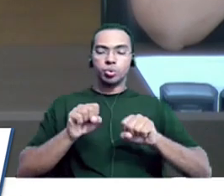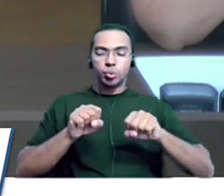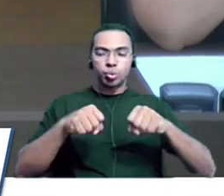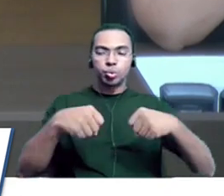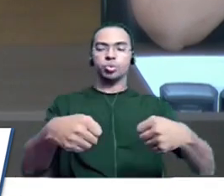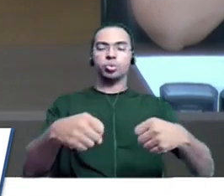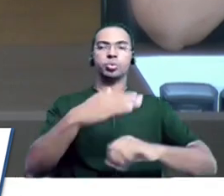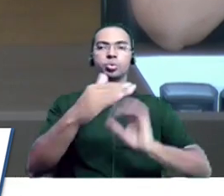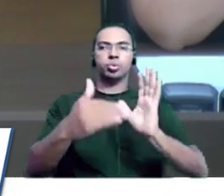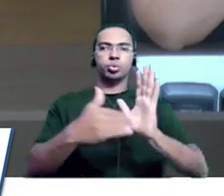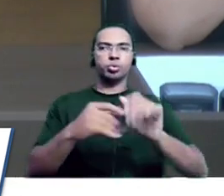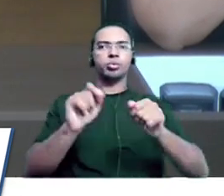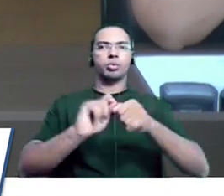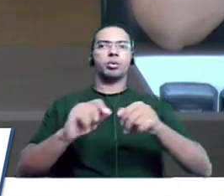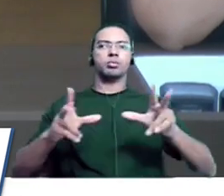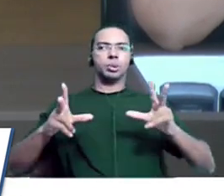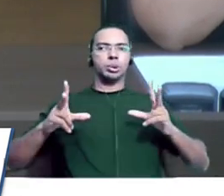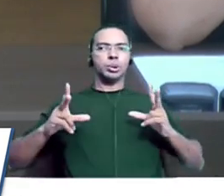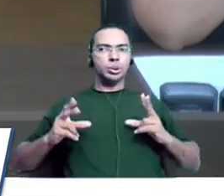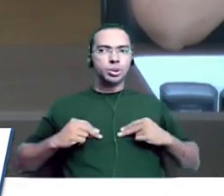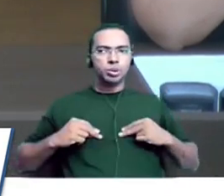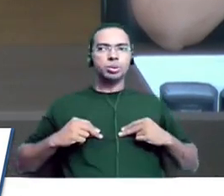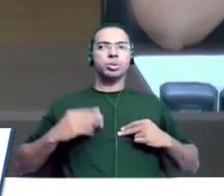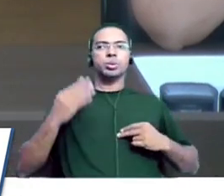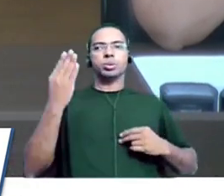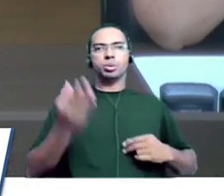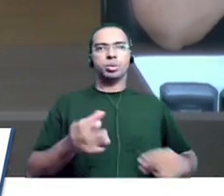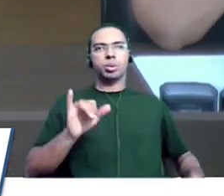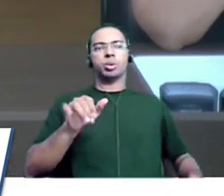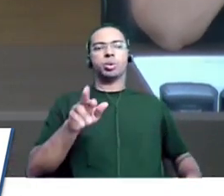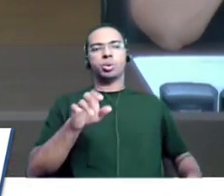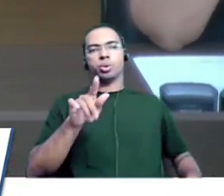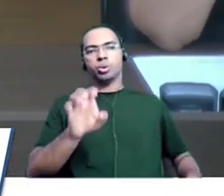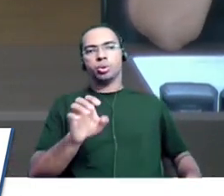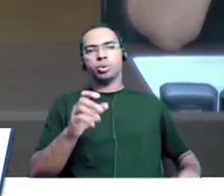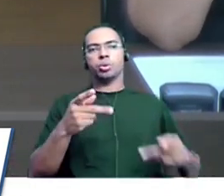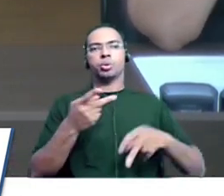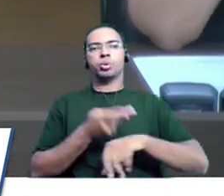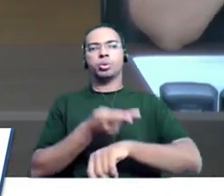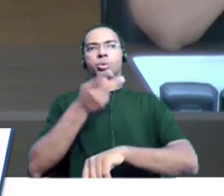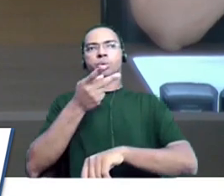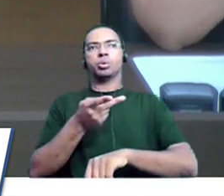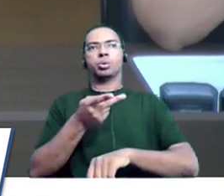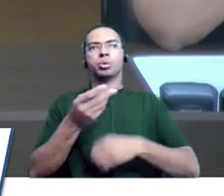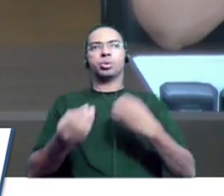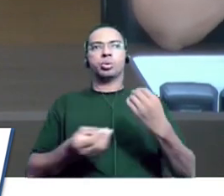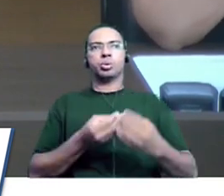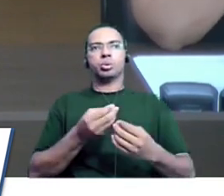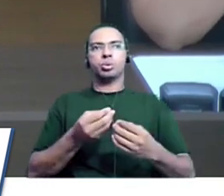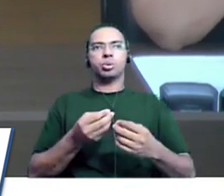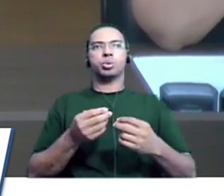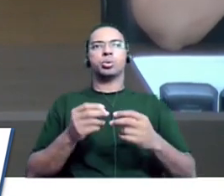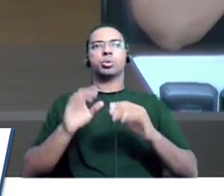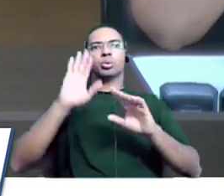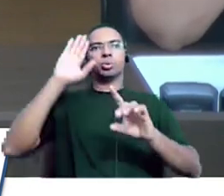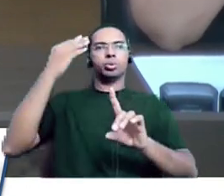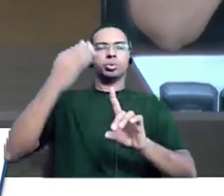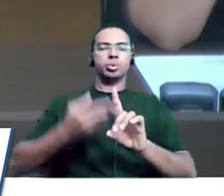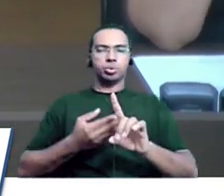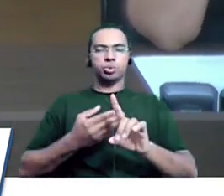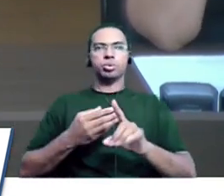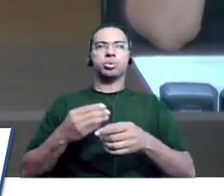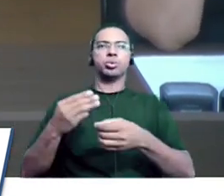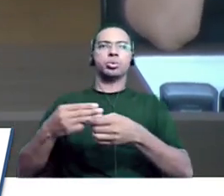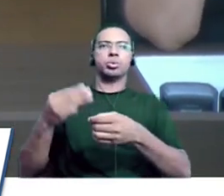faz merecimentos, Dr. Jorge recebeu prêmios, títulos e honra ao mérito no município de Tietê,